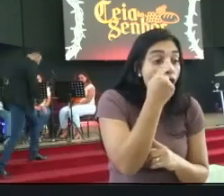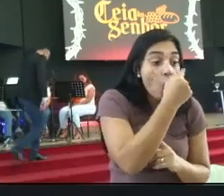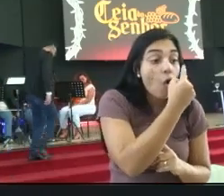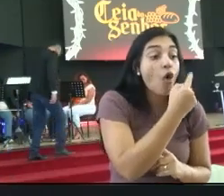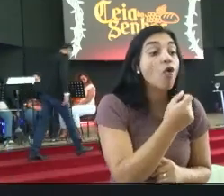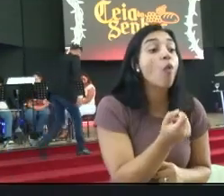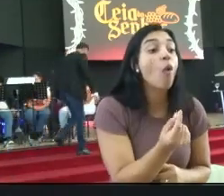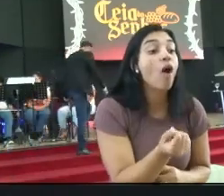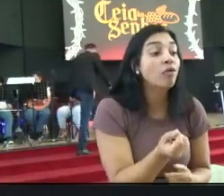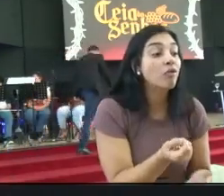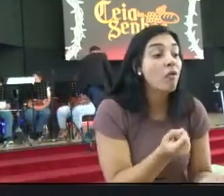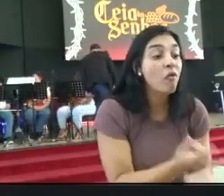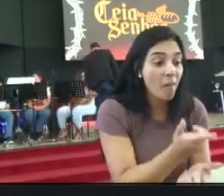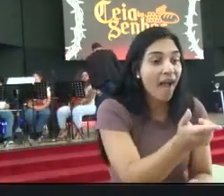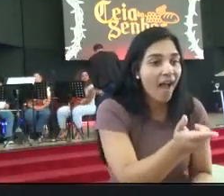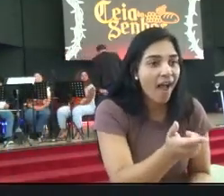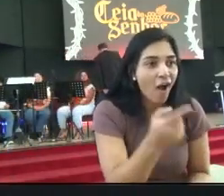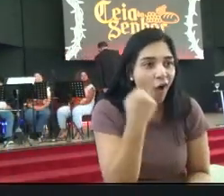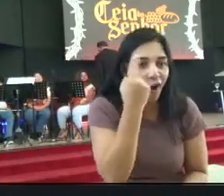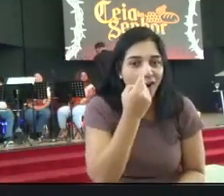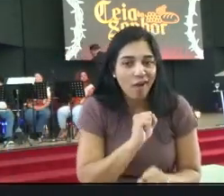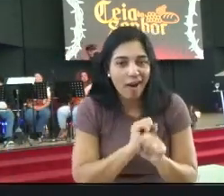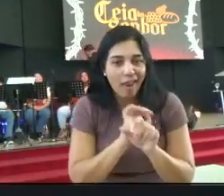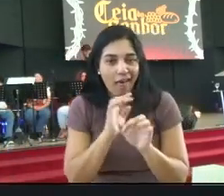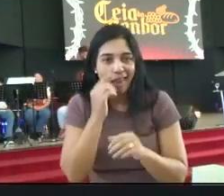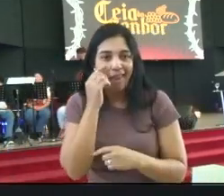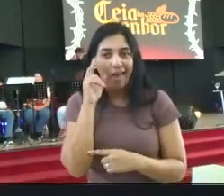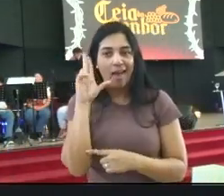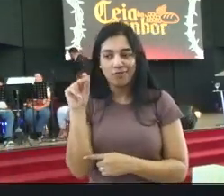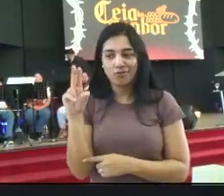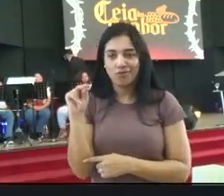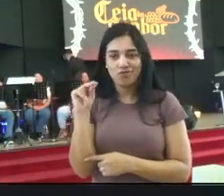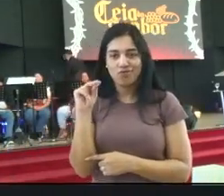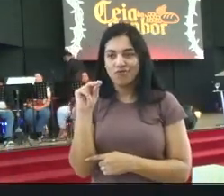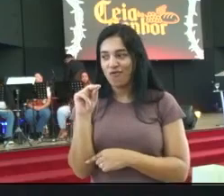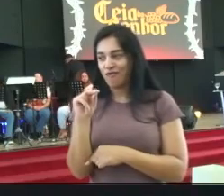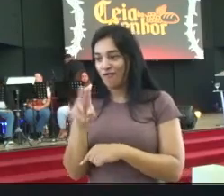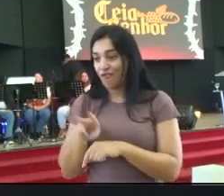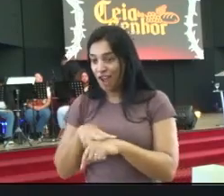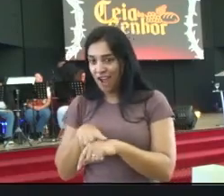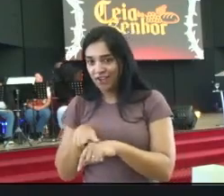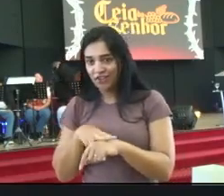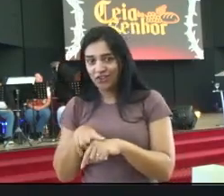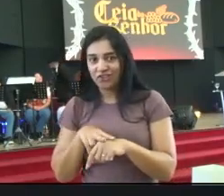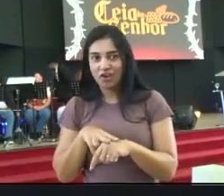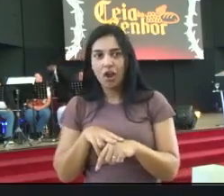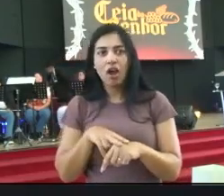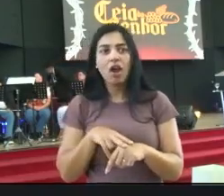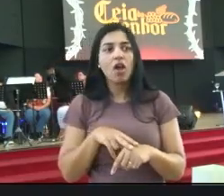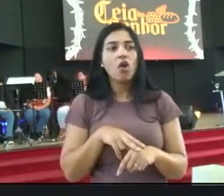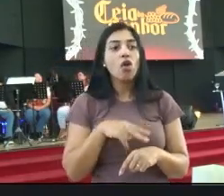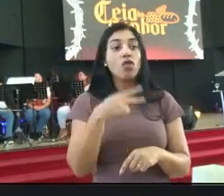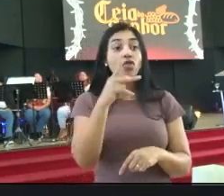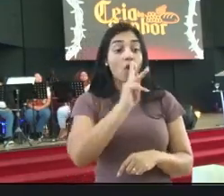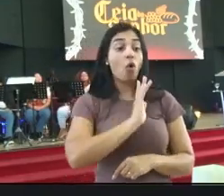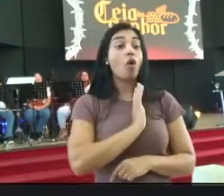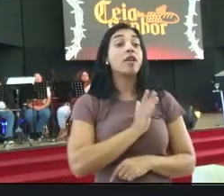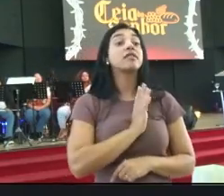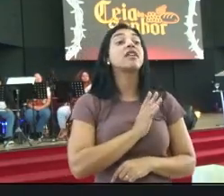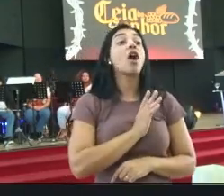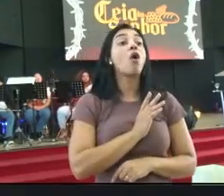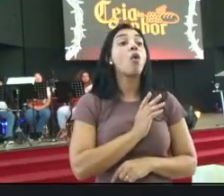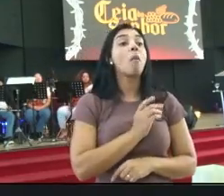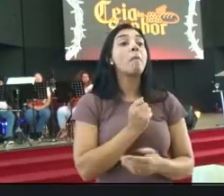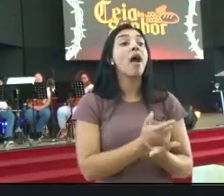Ainda mais se for aquele olho claro, azul, assim. Deixa eu fazer uma pergunta. Quanto que vale o seu